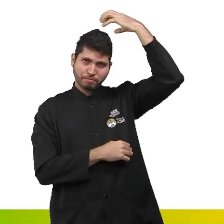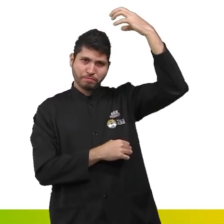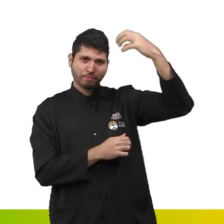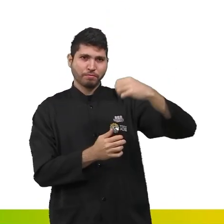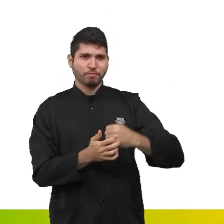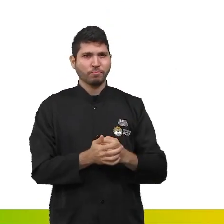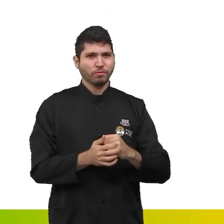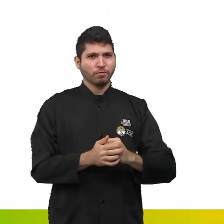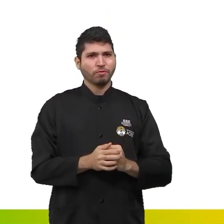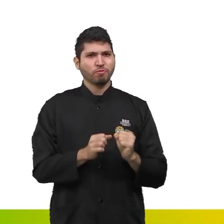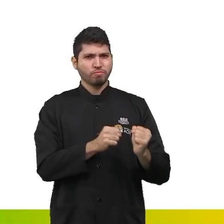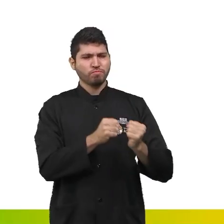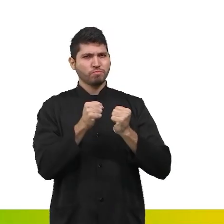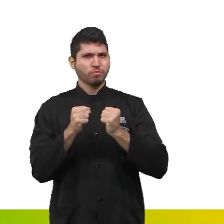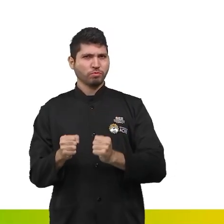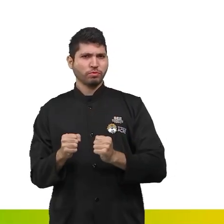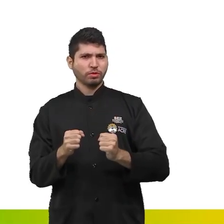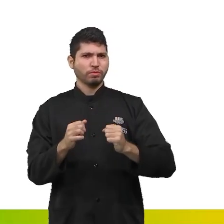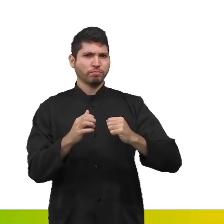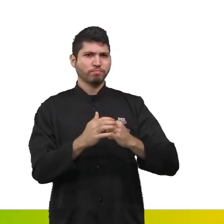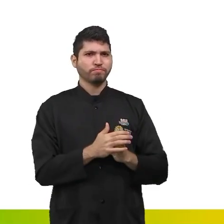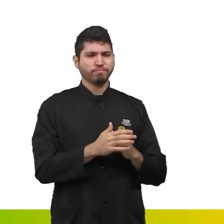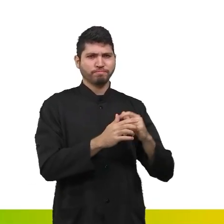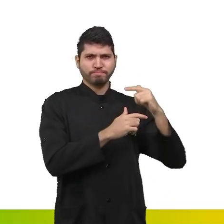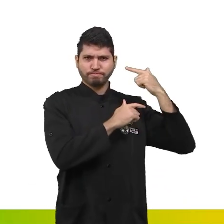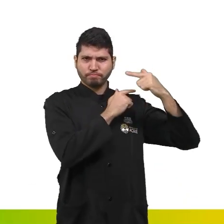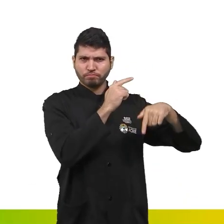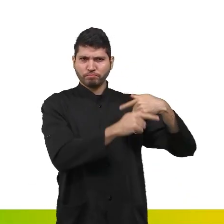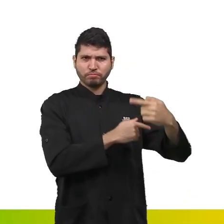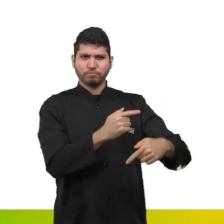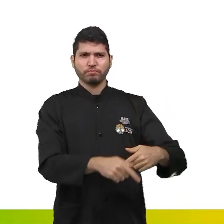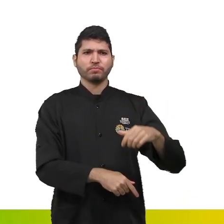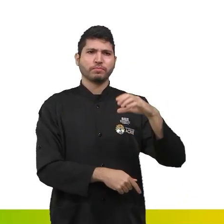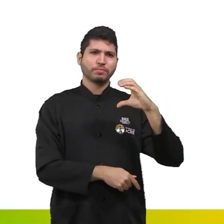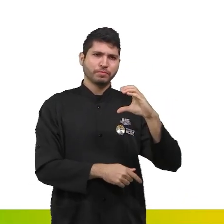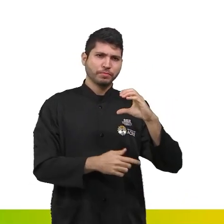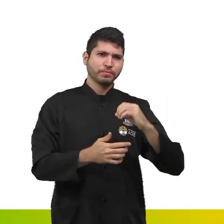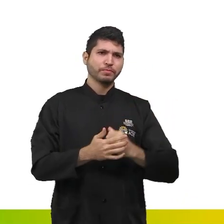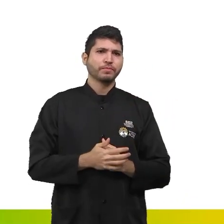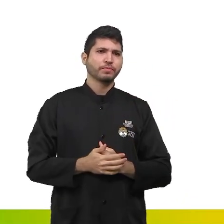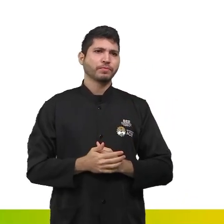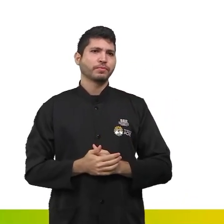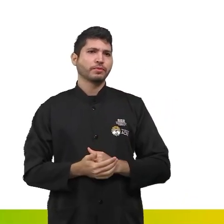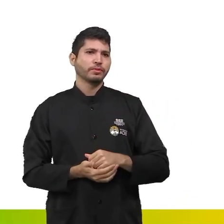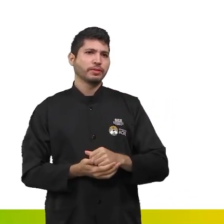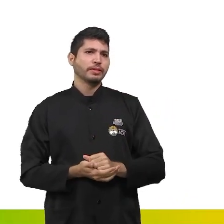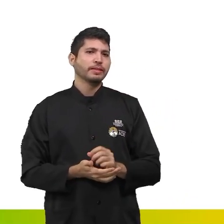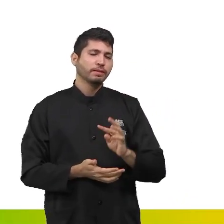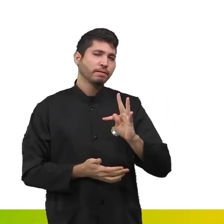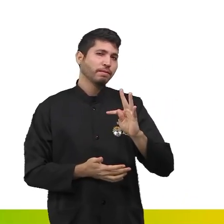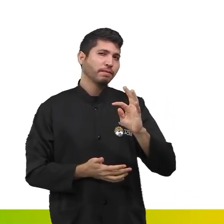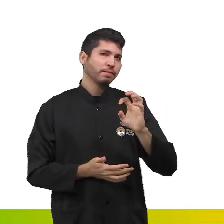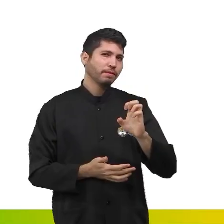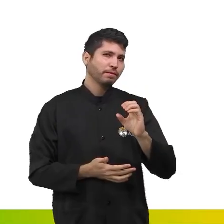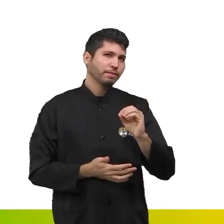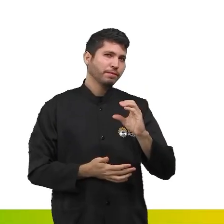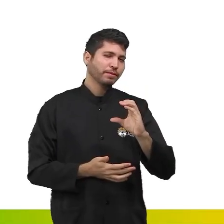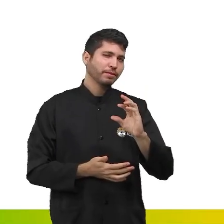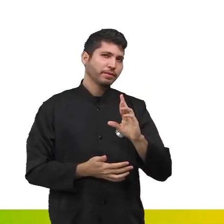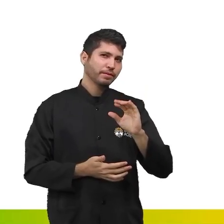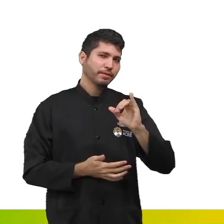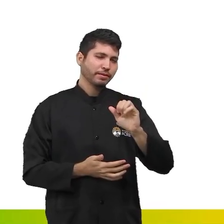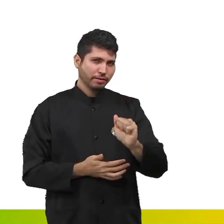com poder hereditário. C, oligarquia teocrática, com domínio dos sacerdotes.